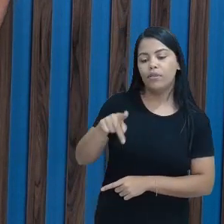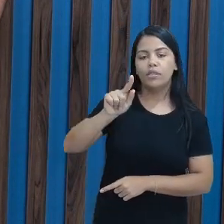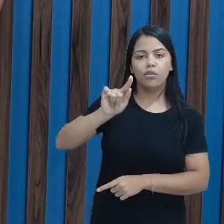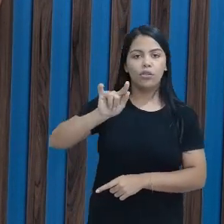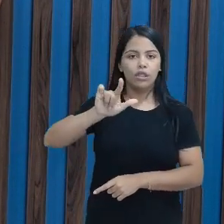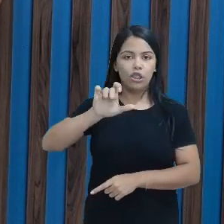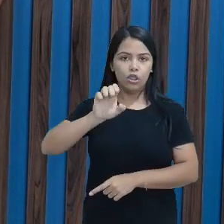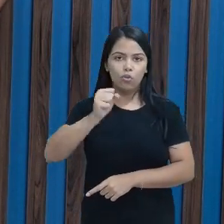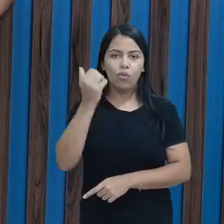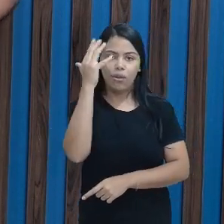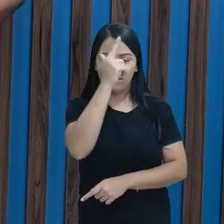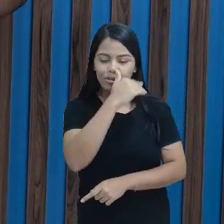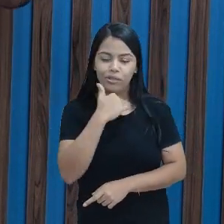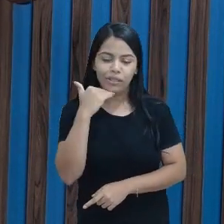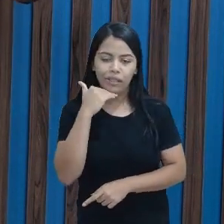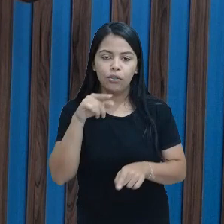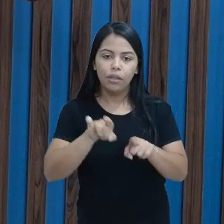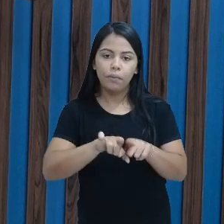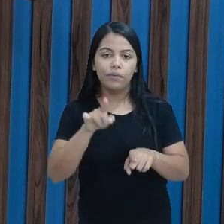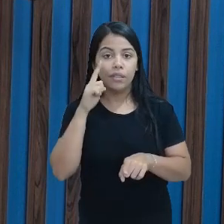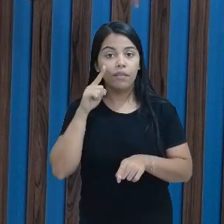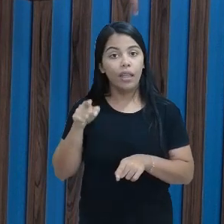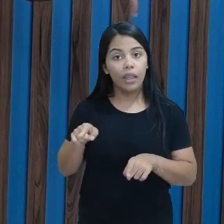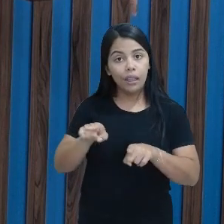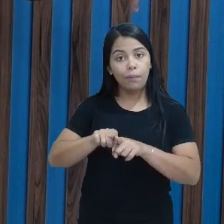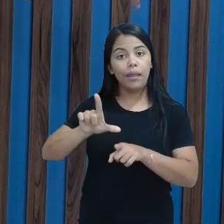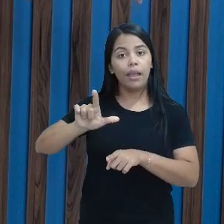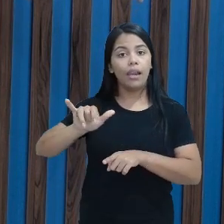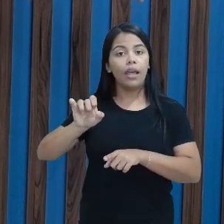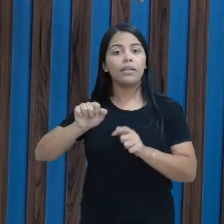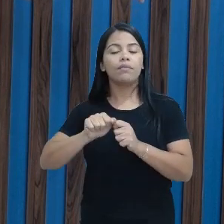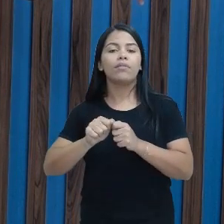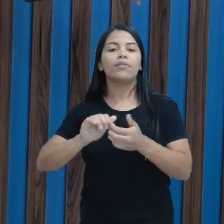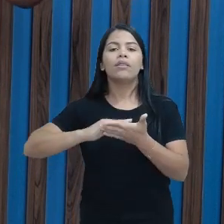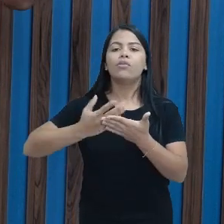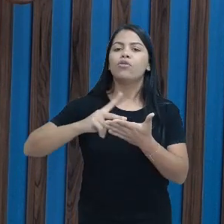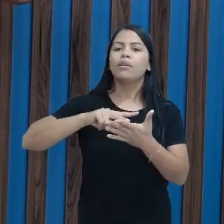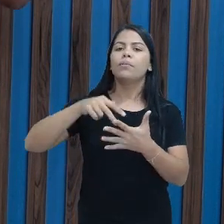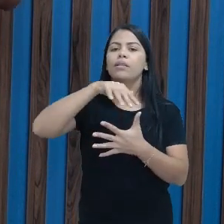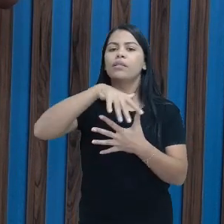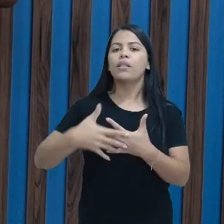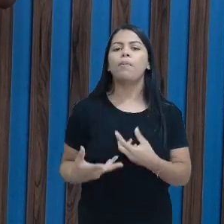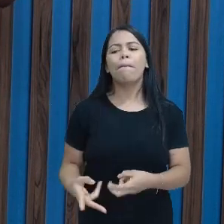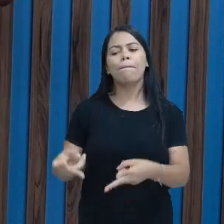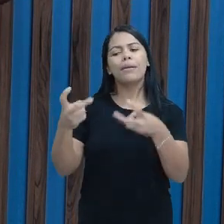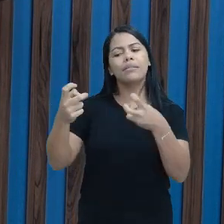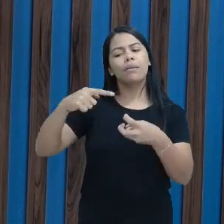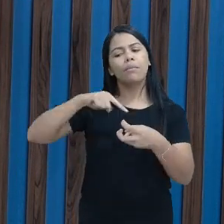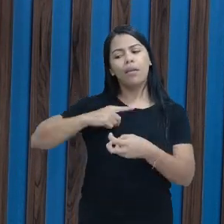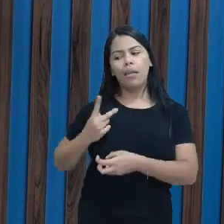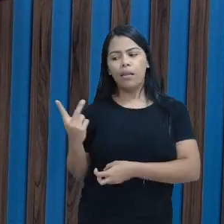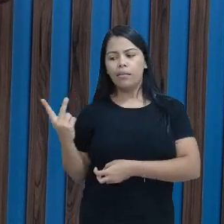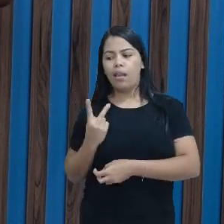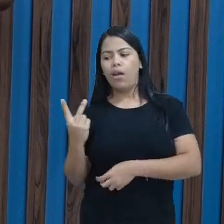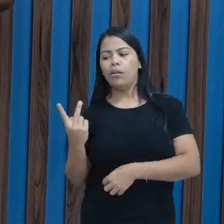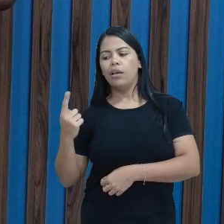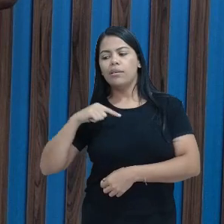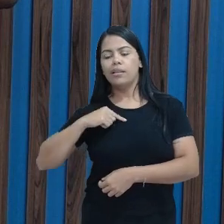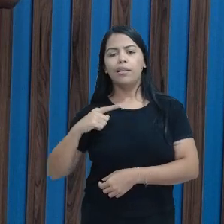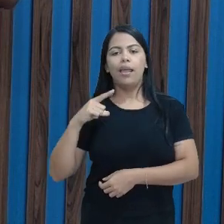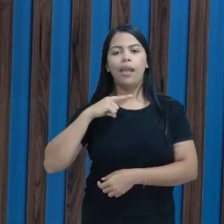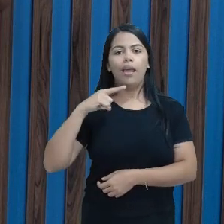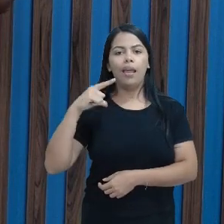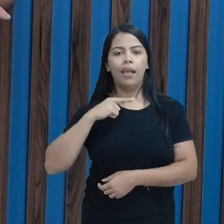Soares, o rostinho lindo, e também você vê aqui Laisa fazendo a interpretação de Libras. Mas reparem aí, ó, que nós dois aqui, ó,